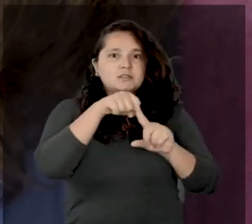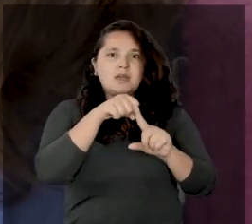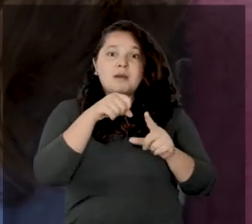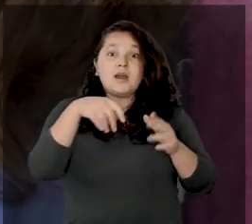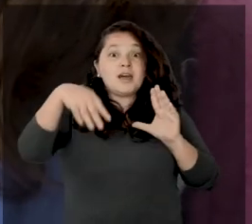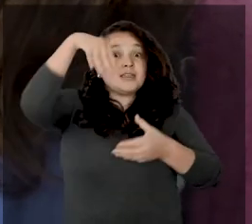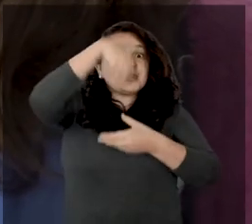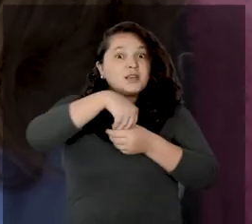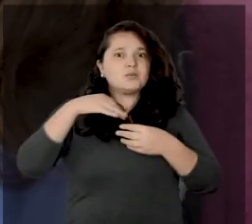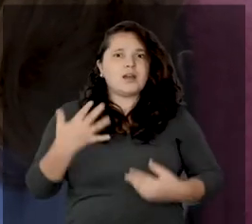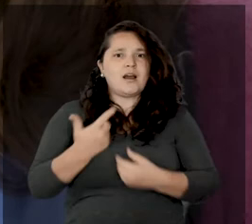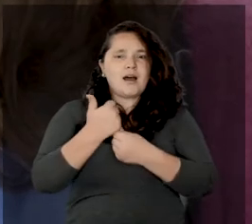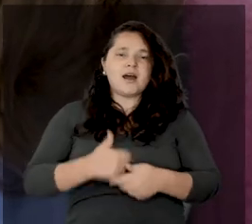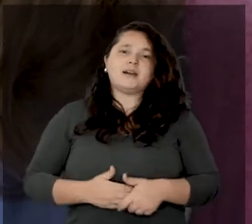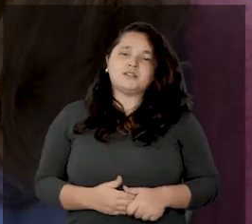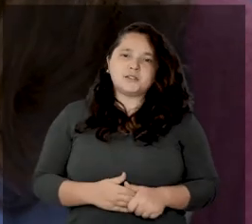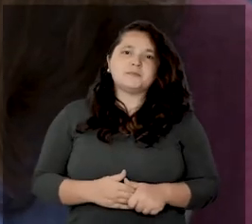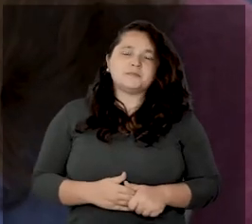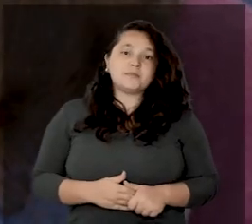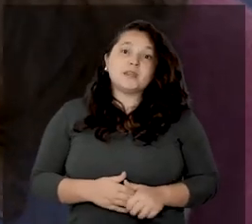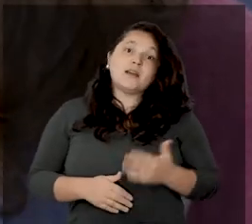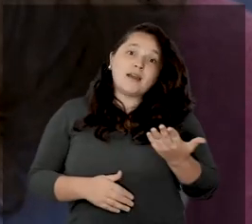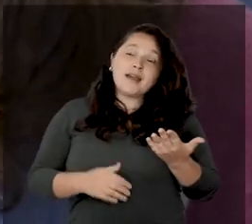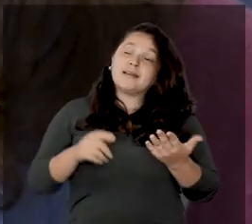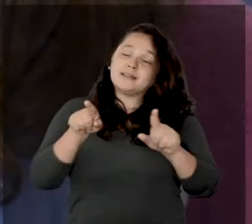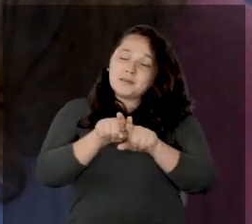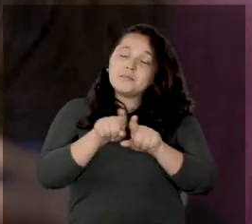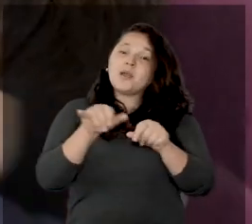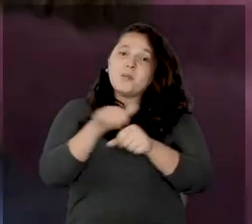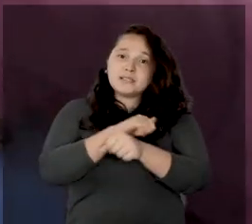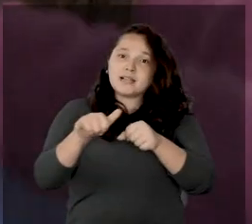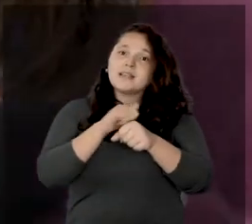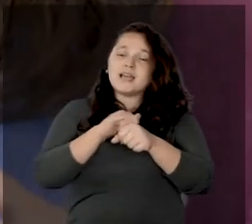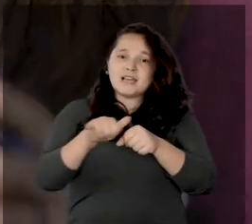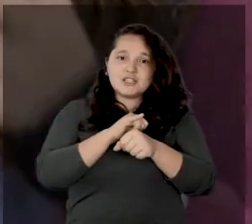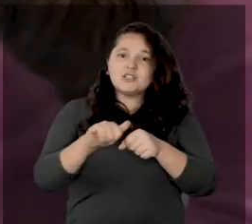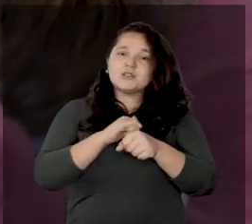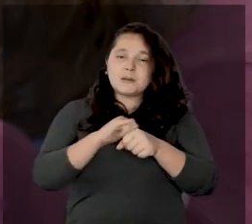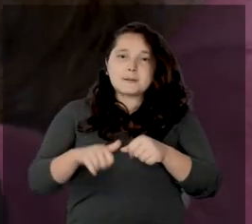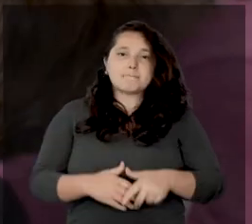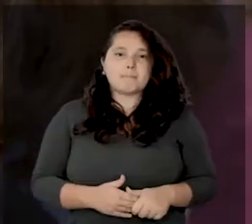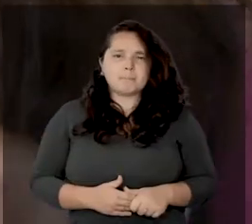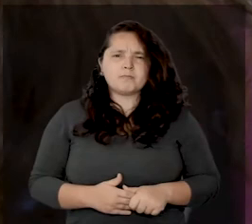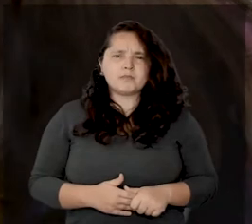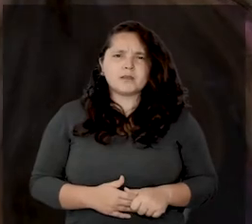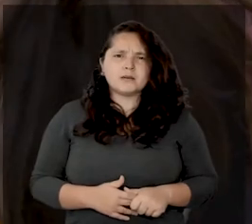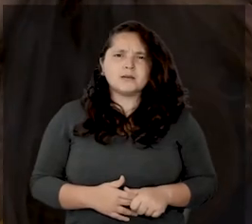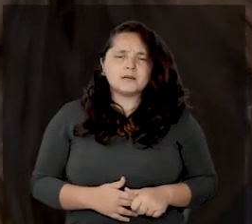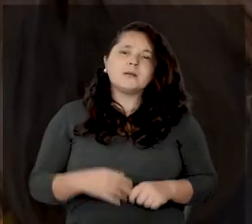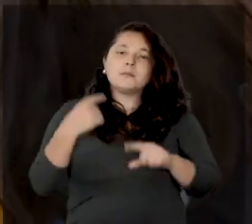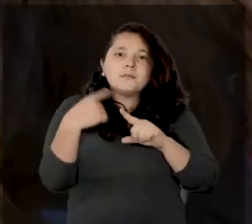de certa forma, é uma estratégia muito boa, porque, de fato, né, ecoa, como você